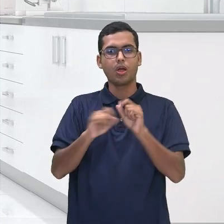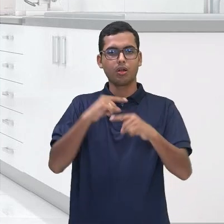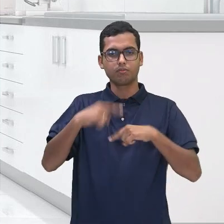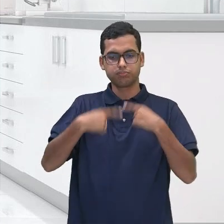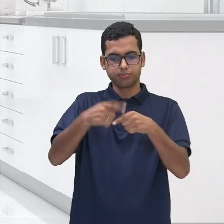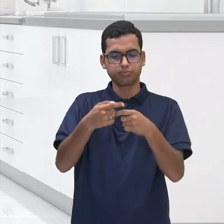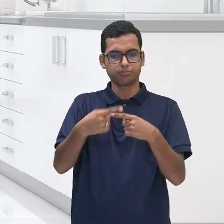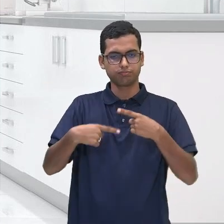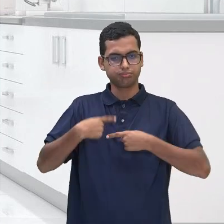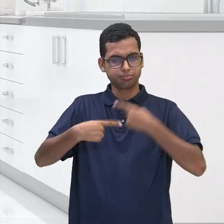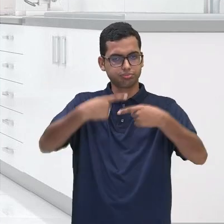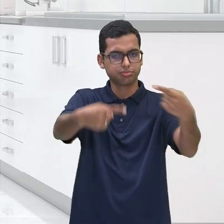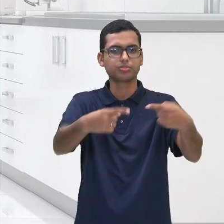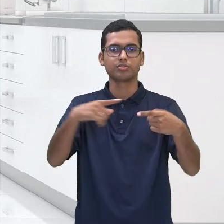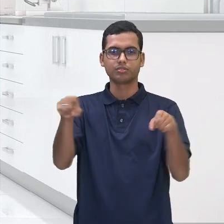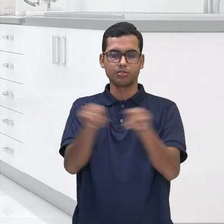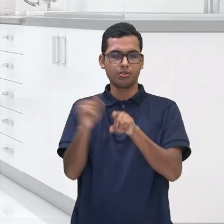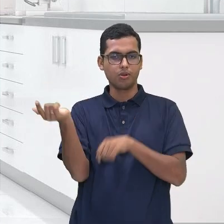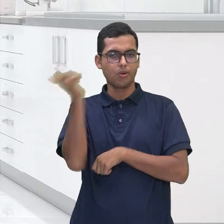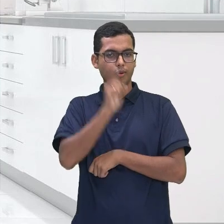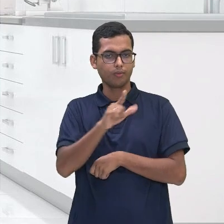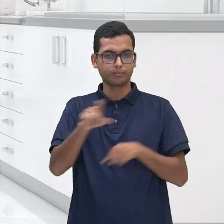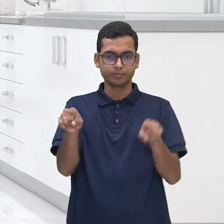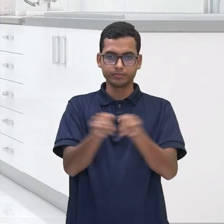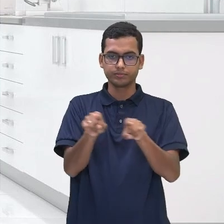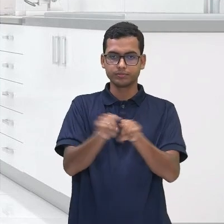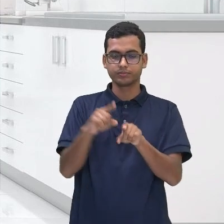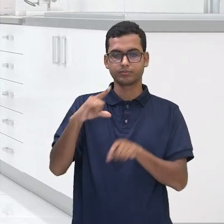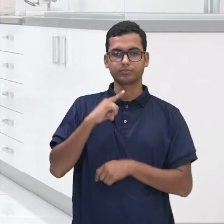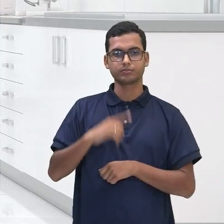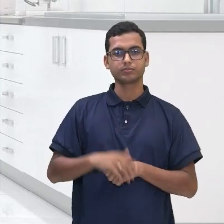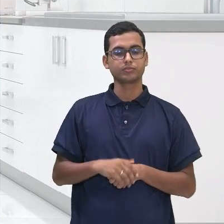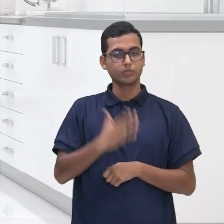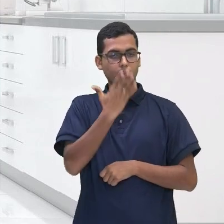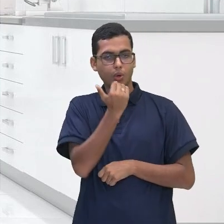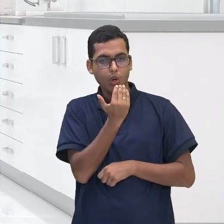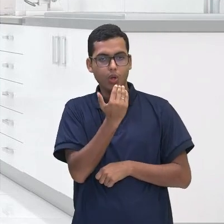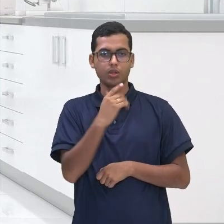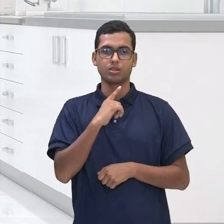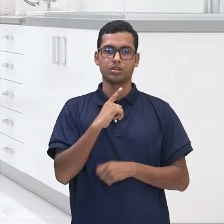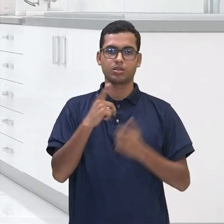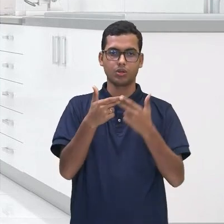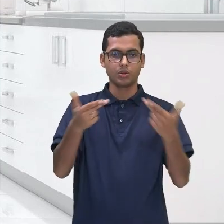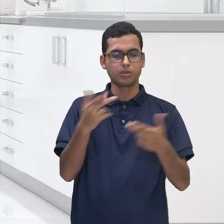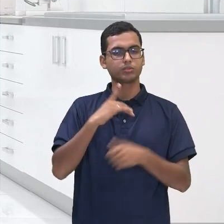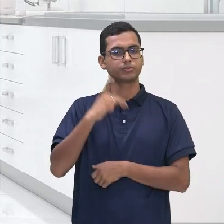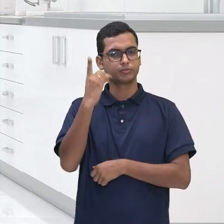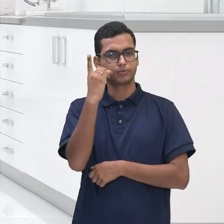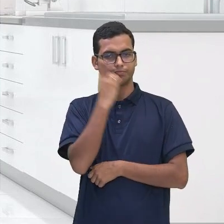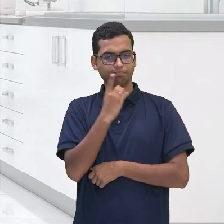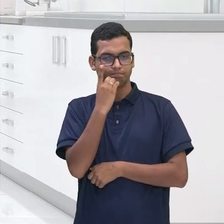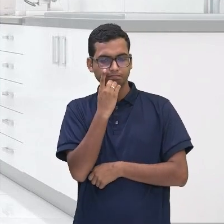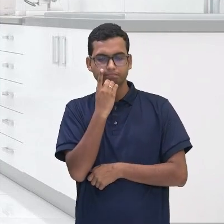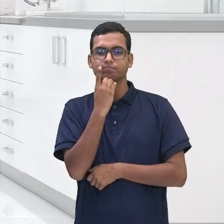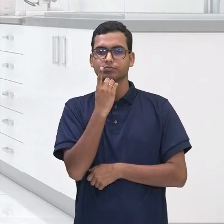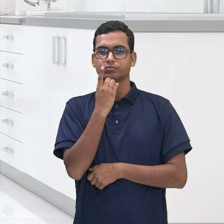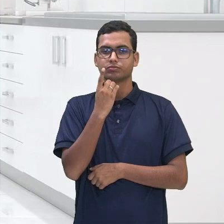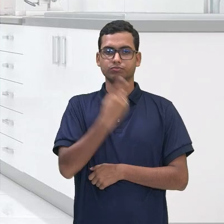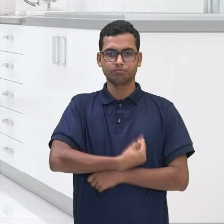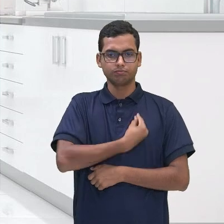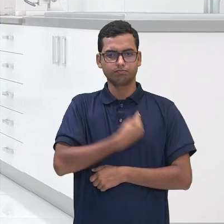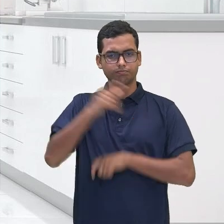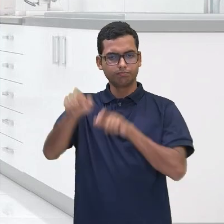fazem alimentação, enfim, têm necessidades diárias que, a partir daí, esses seres vivos continuam